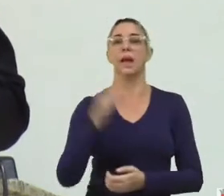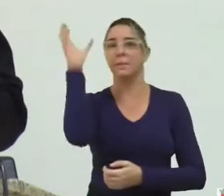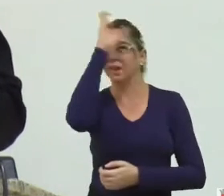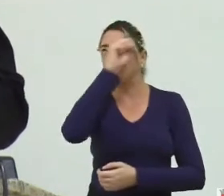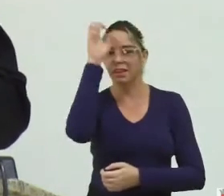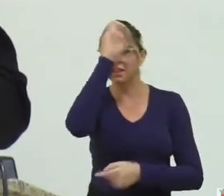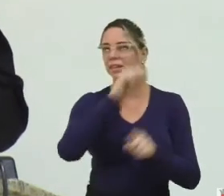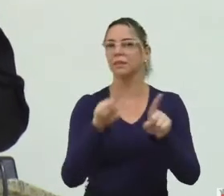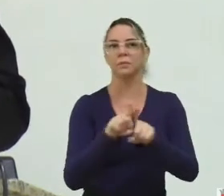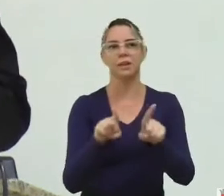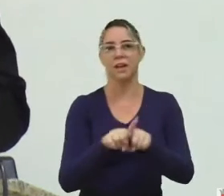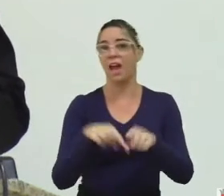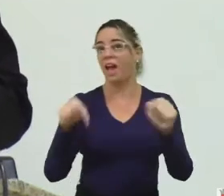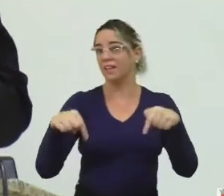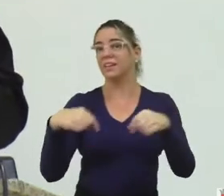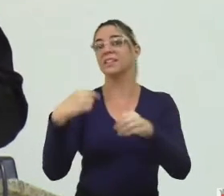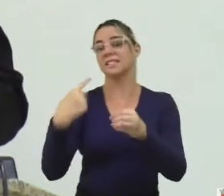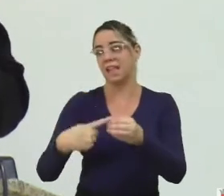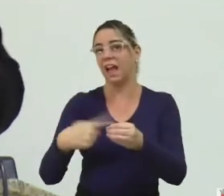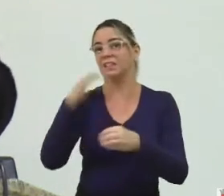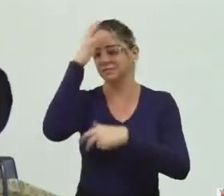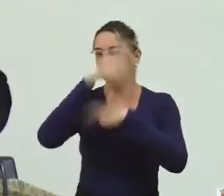ser